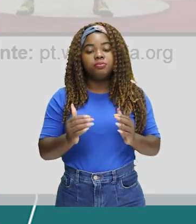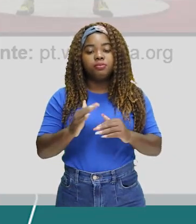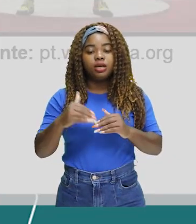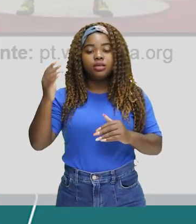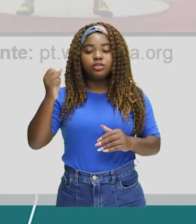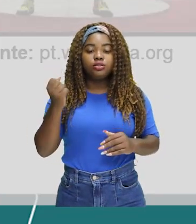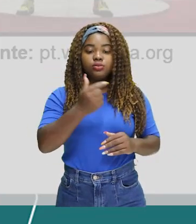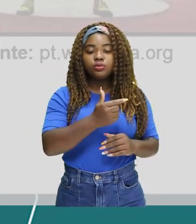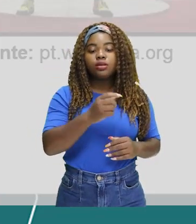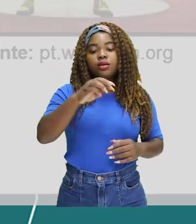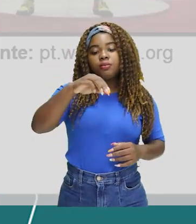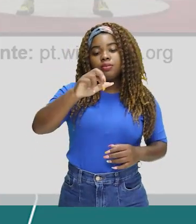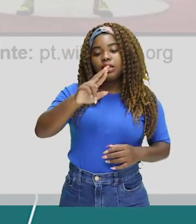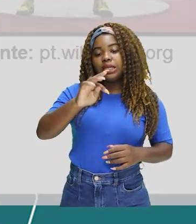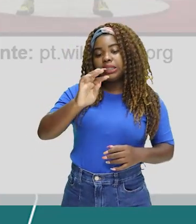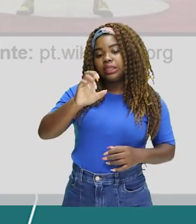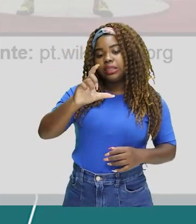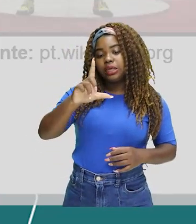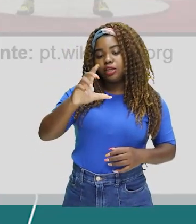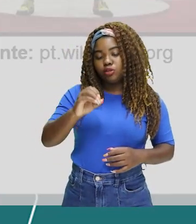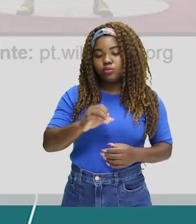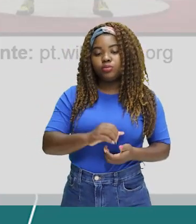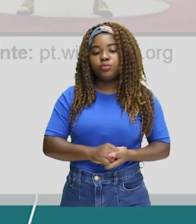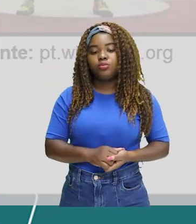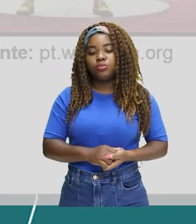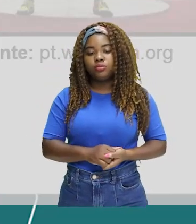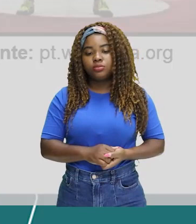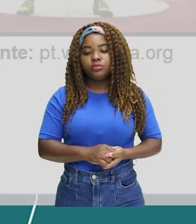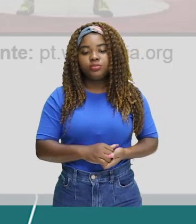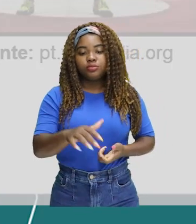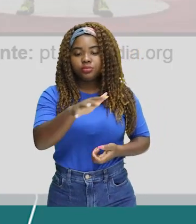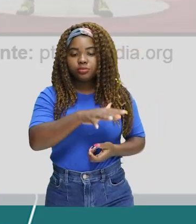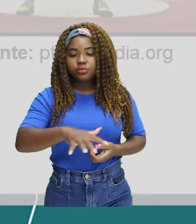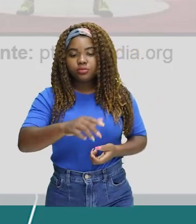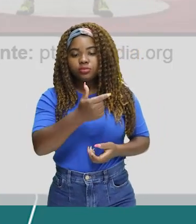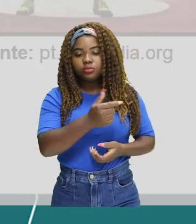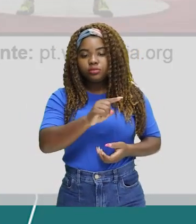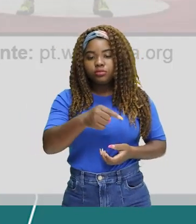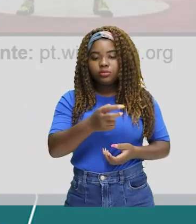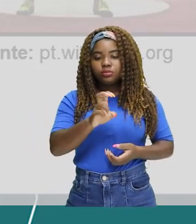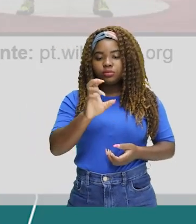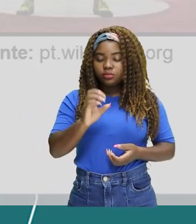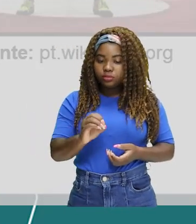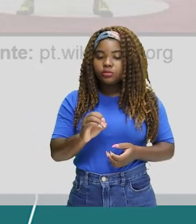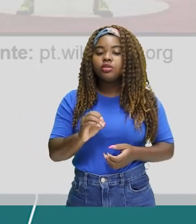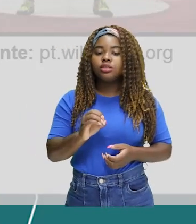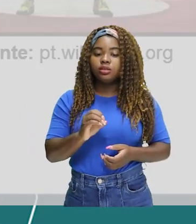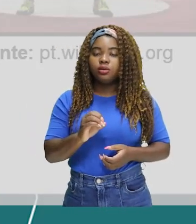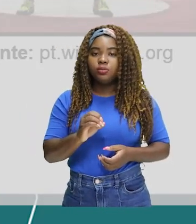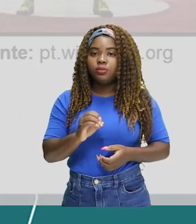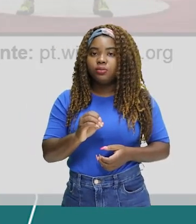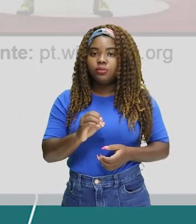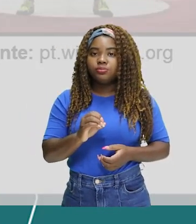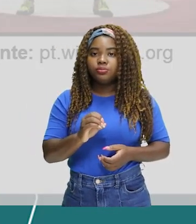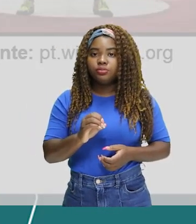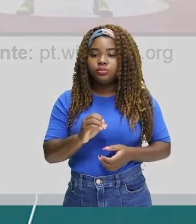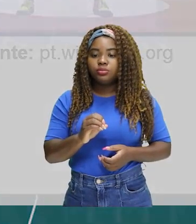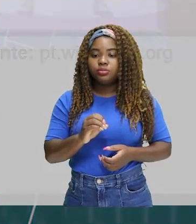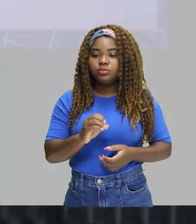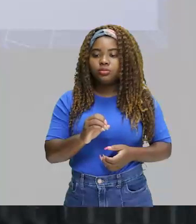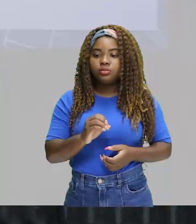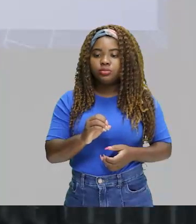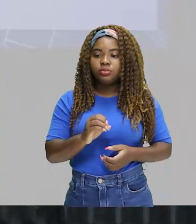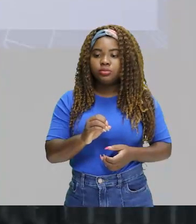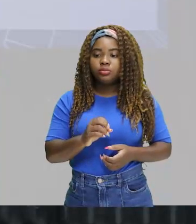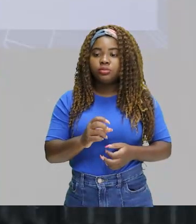do martelo. A área de lançamento do disco é de 2,50 metros. Lá